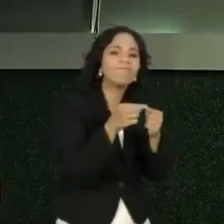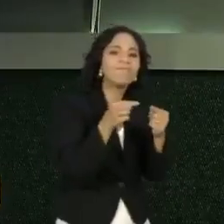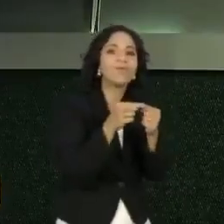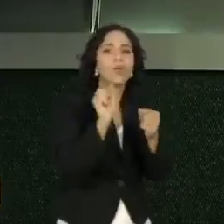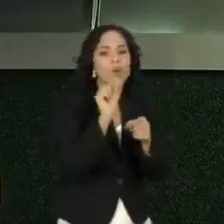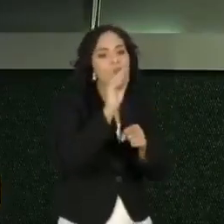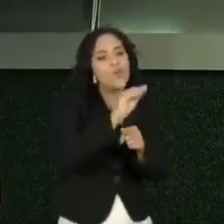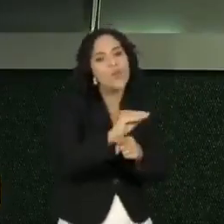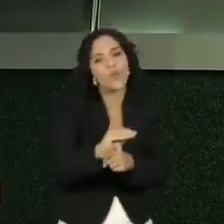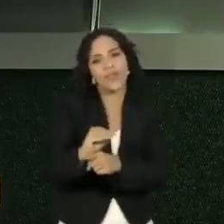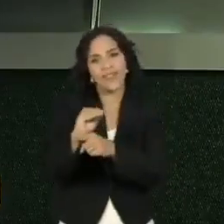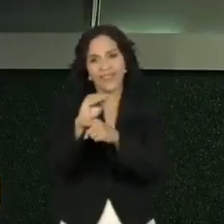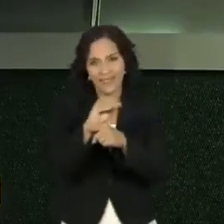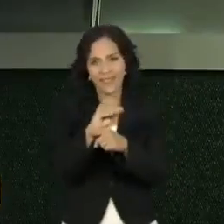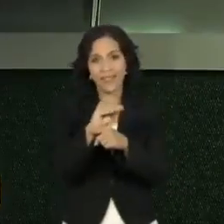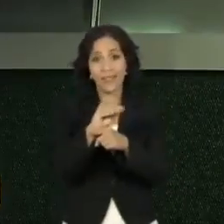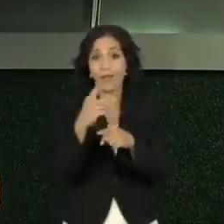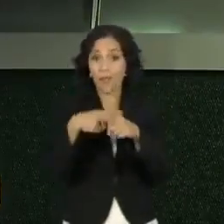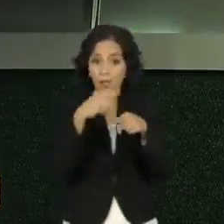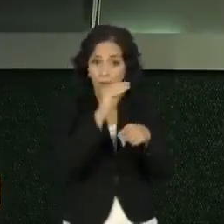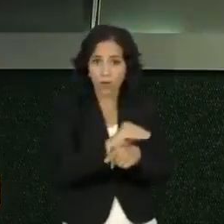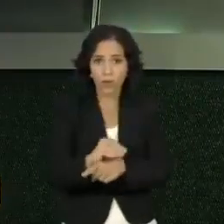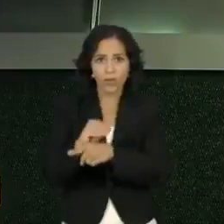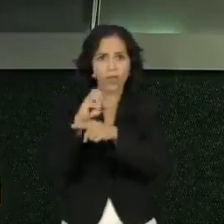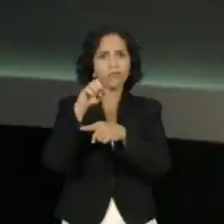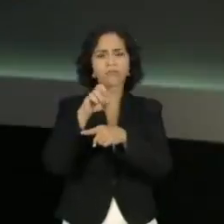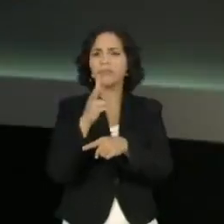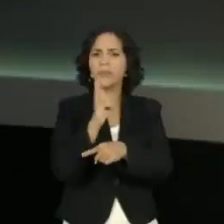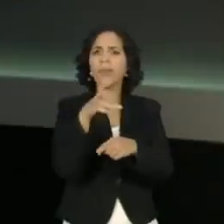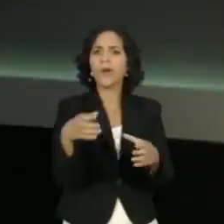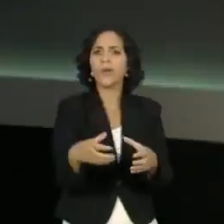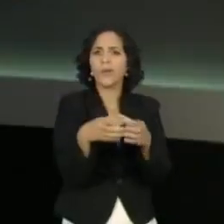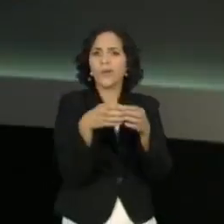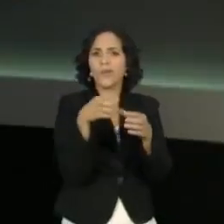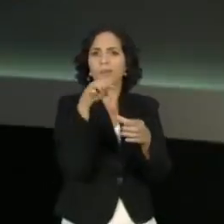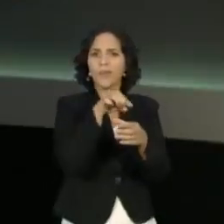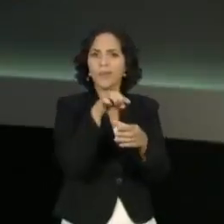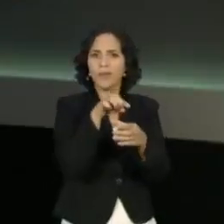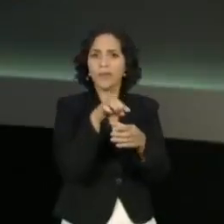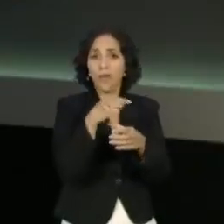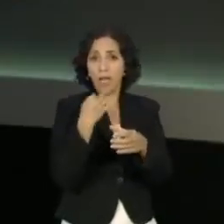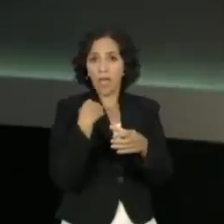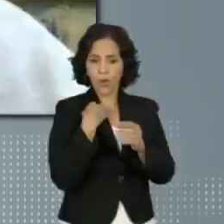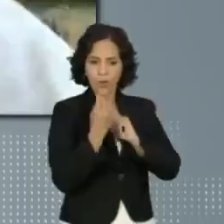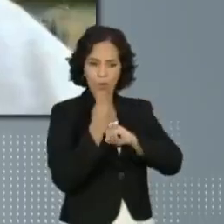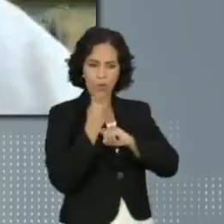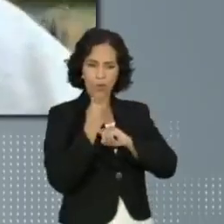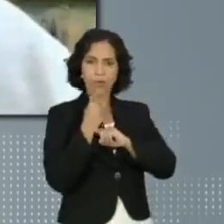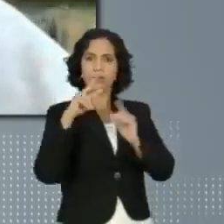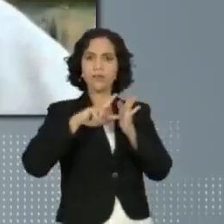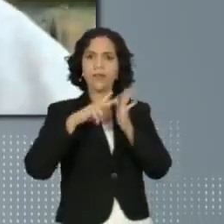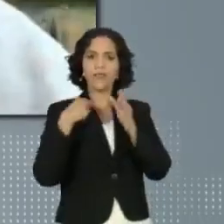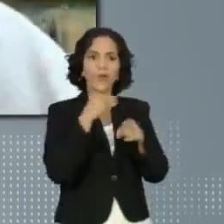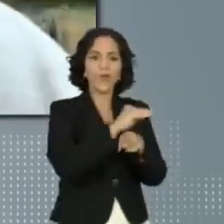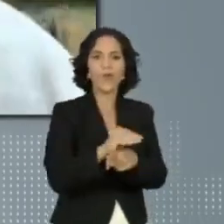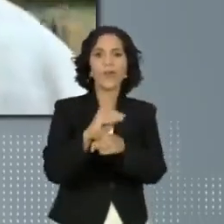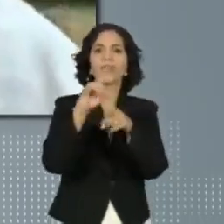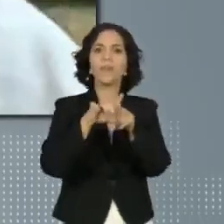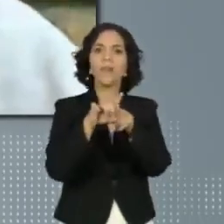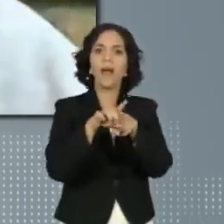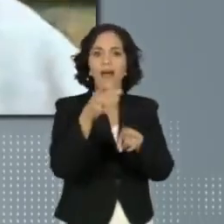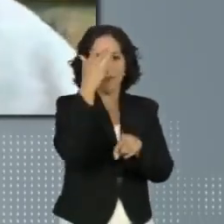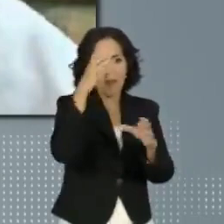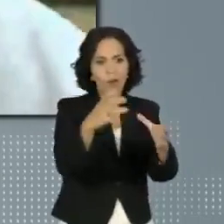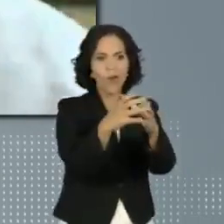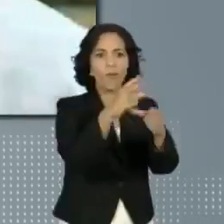de cuidado. Né? Porque o cuidado é sempre coletivo, é sempre de si a partir do outro a partir de si.